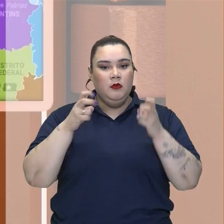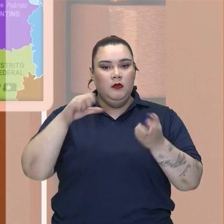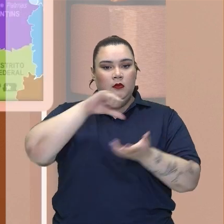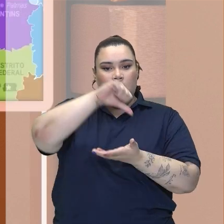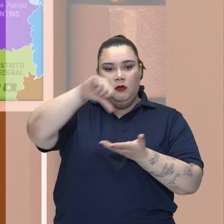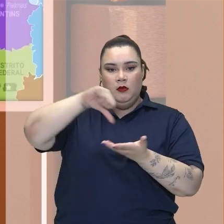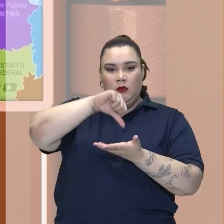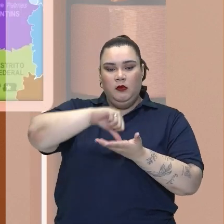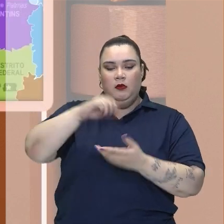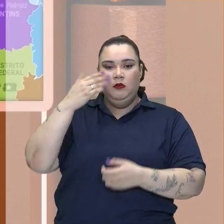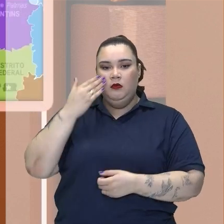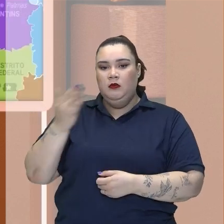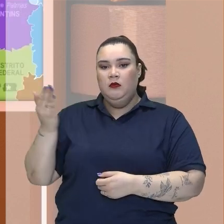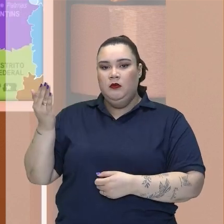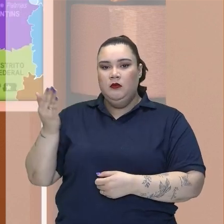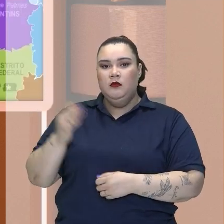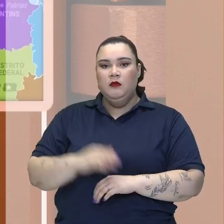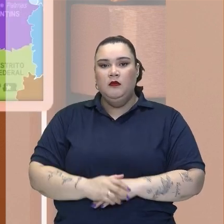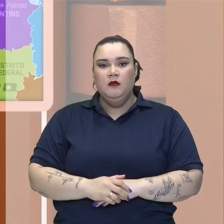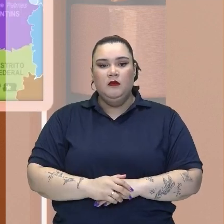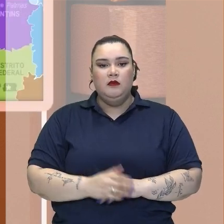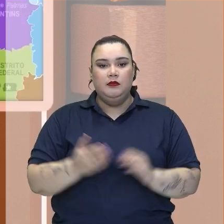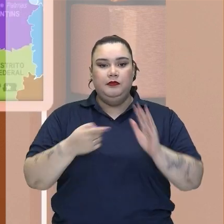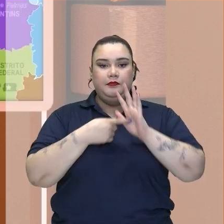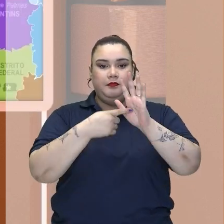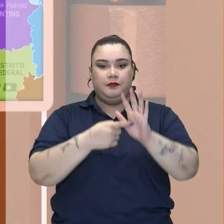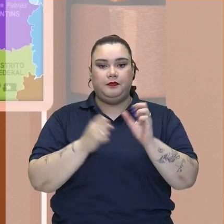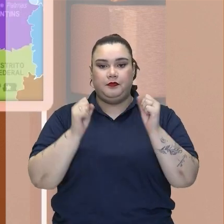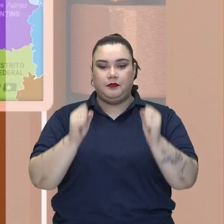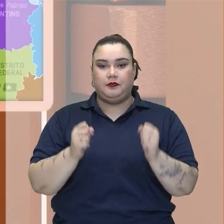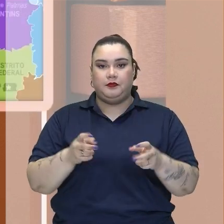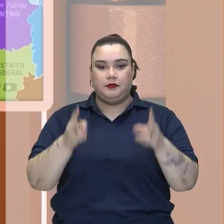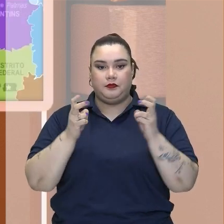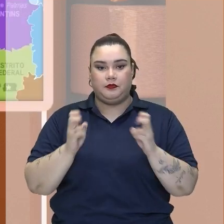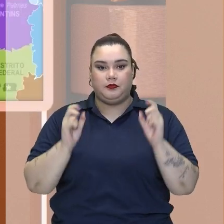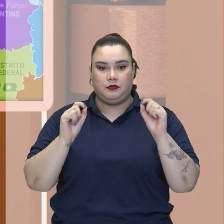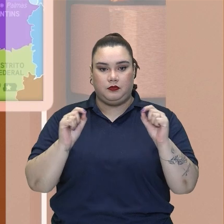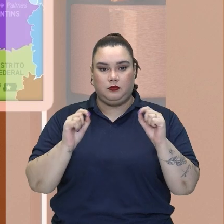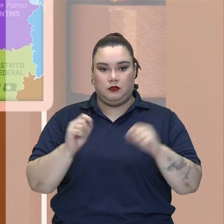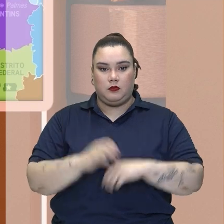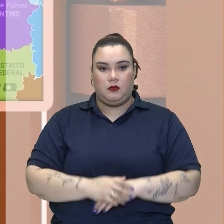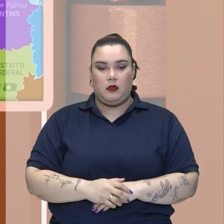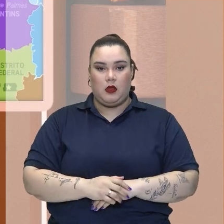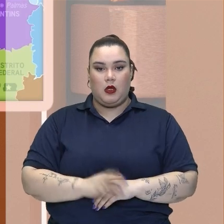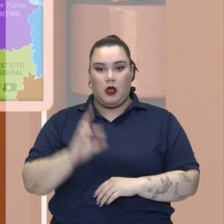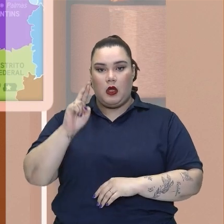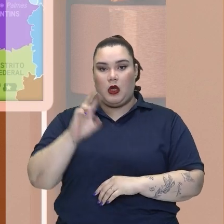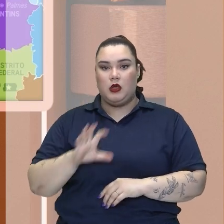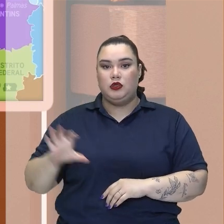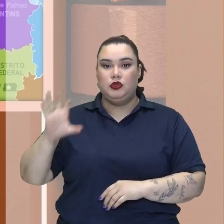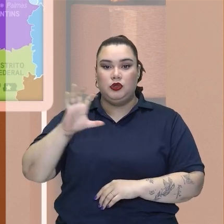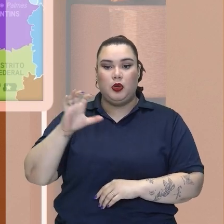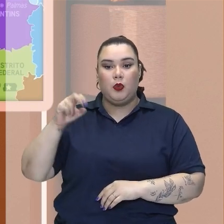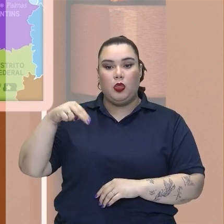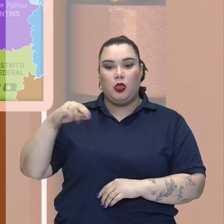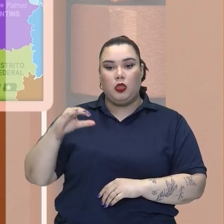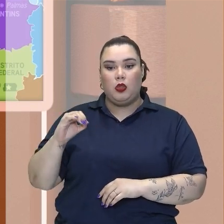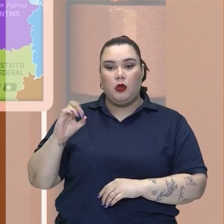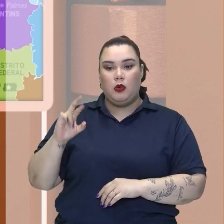mapa. Onde a gente pode verificar, né, que a região norte,